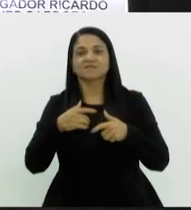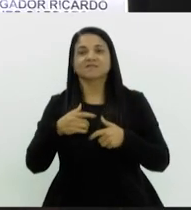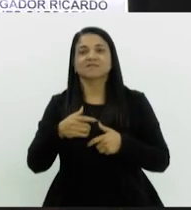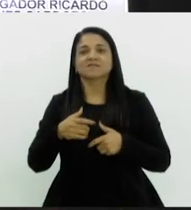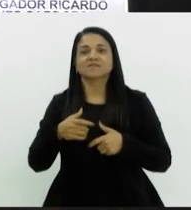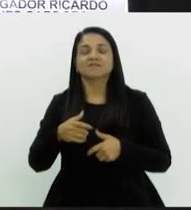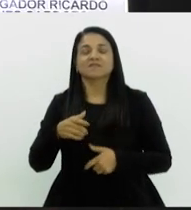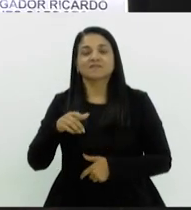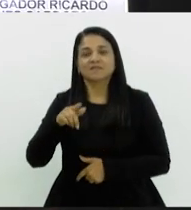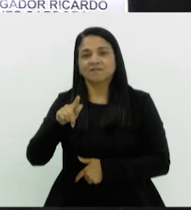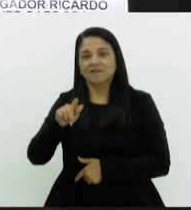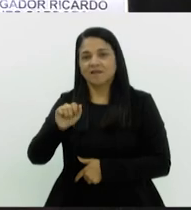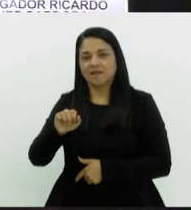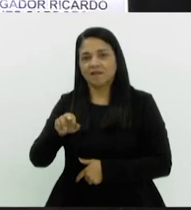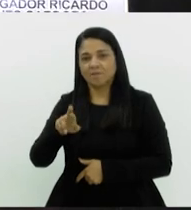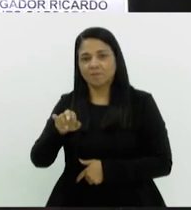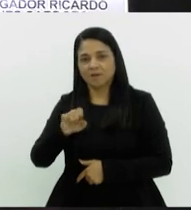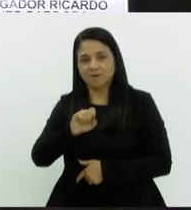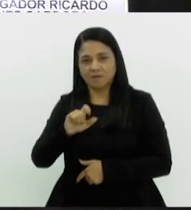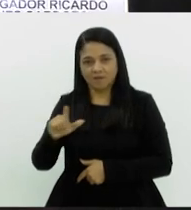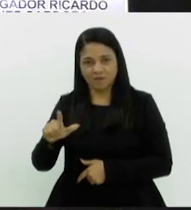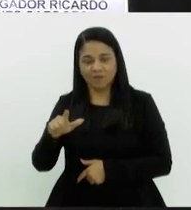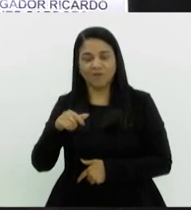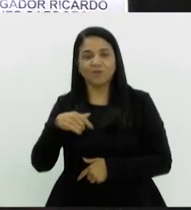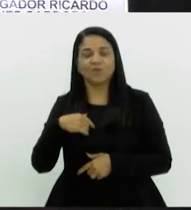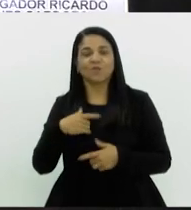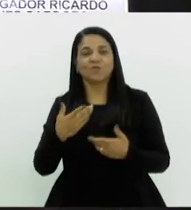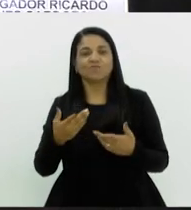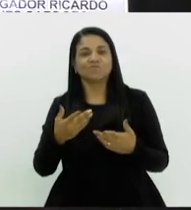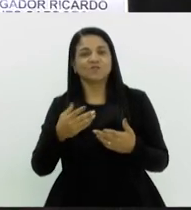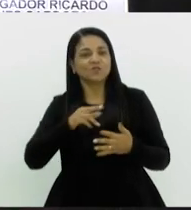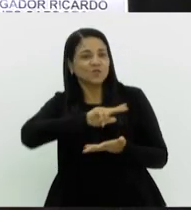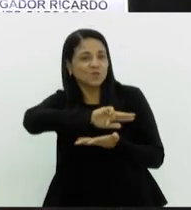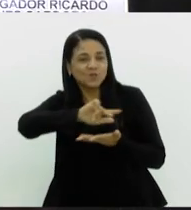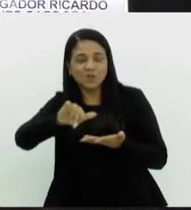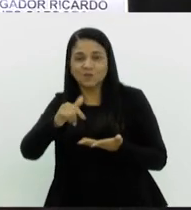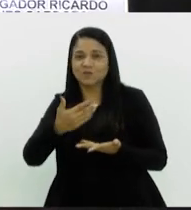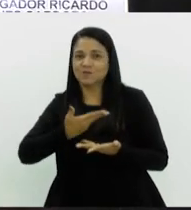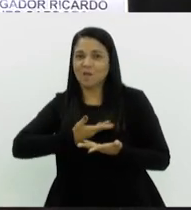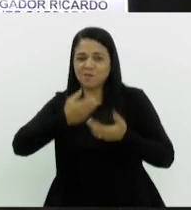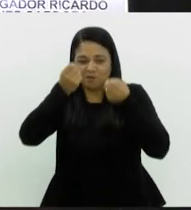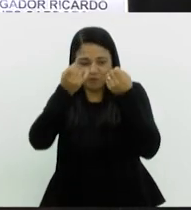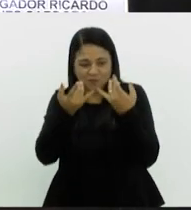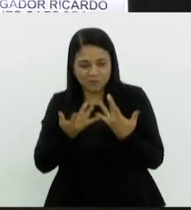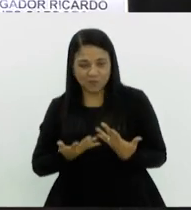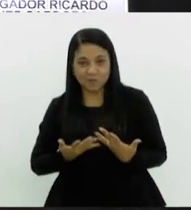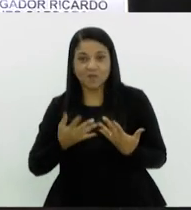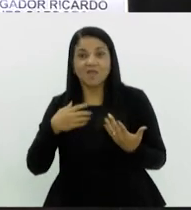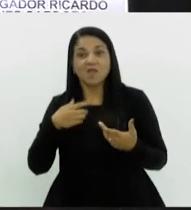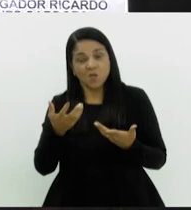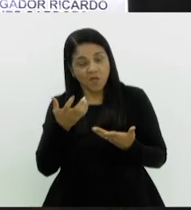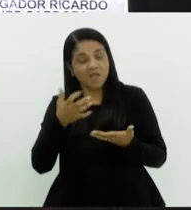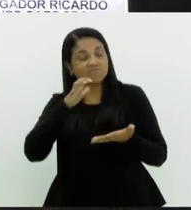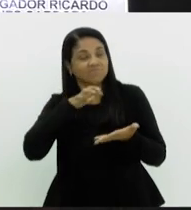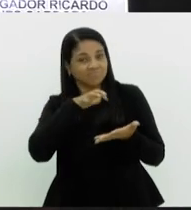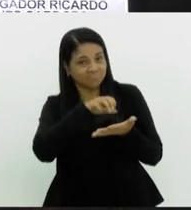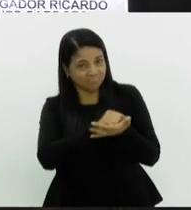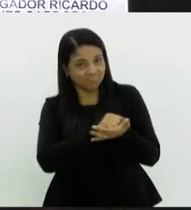Oliveira Zéfiro, que falou de todas as suas amizades. E eu quero aqui fazer um registro, mais uma